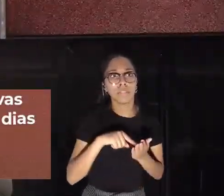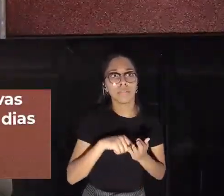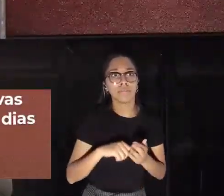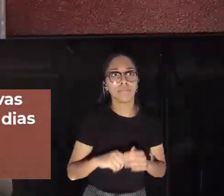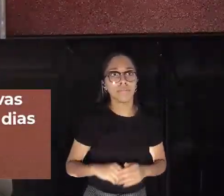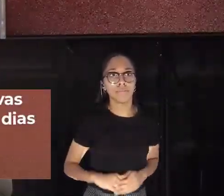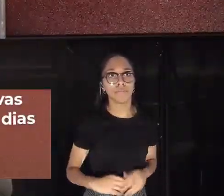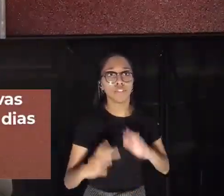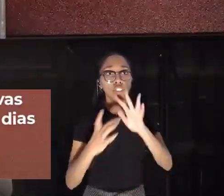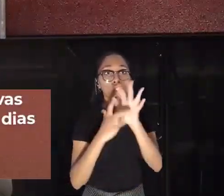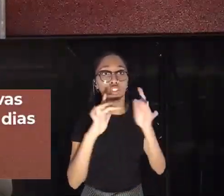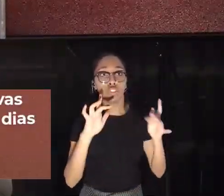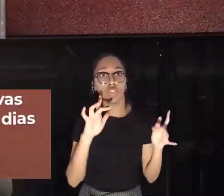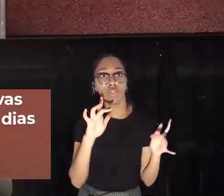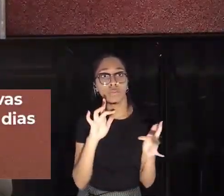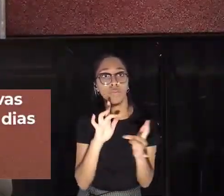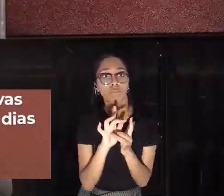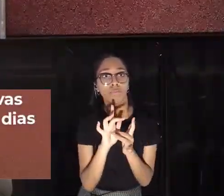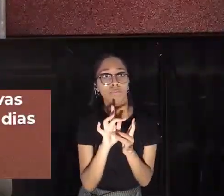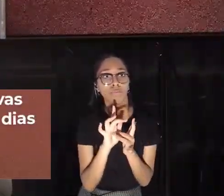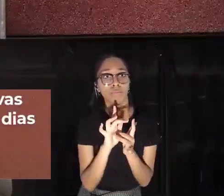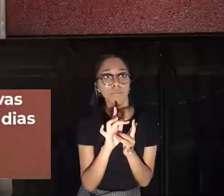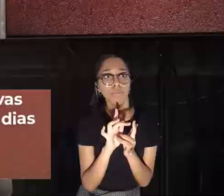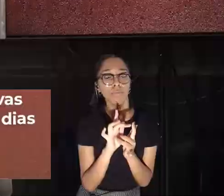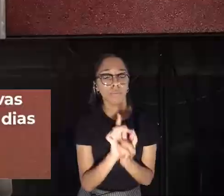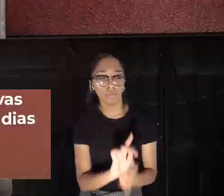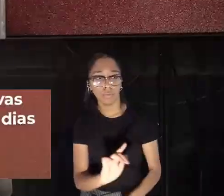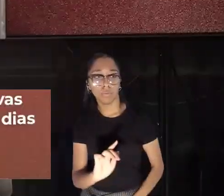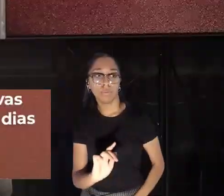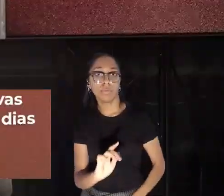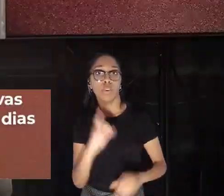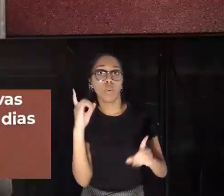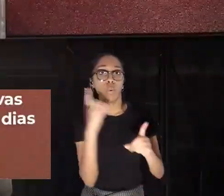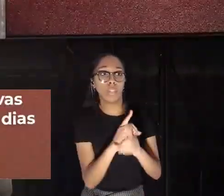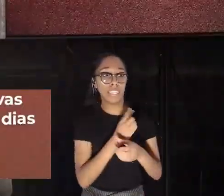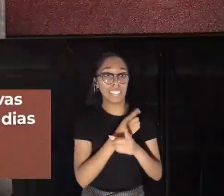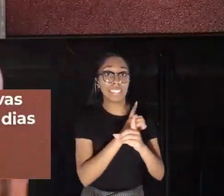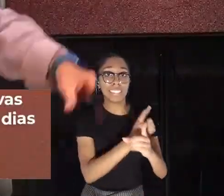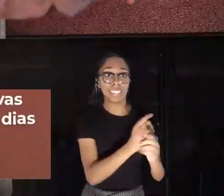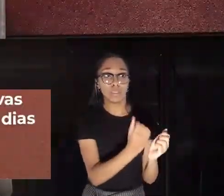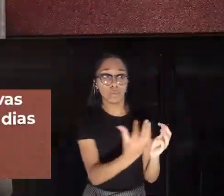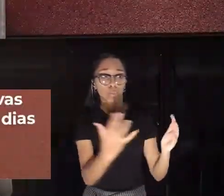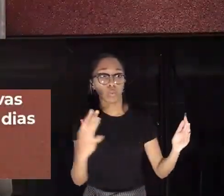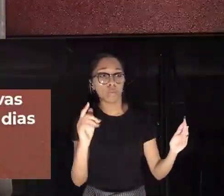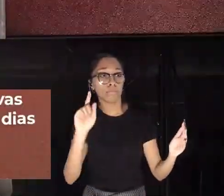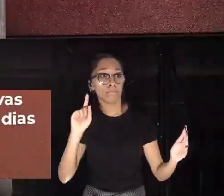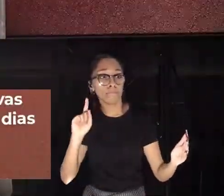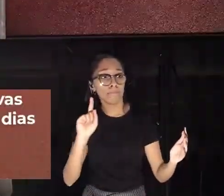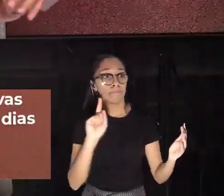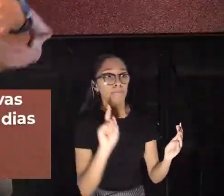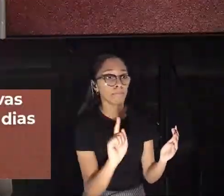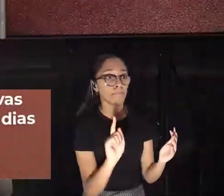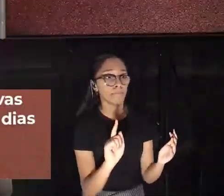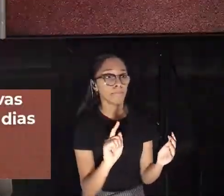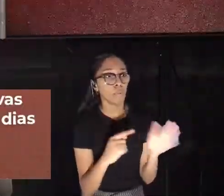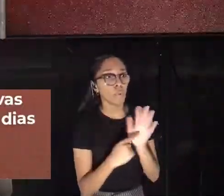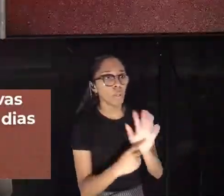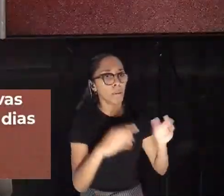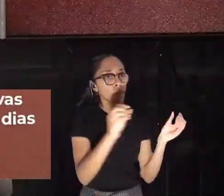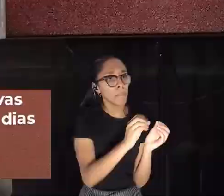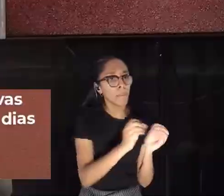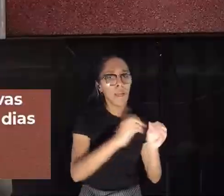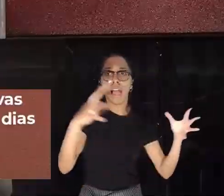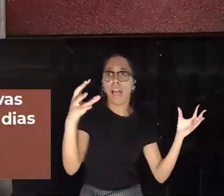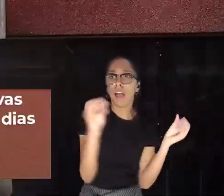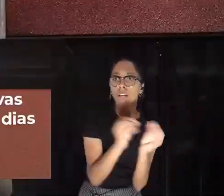Jesus apresentou-se a eles e deu-lhes muitas provas indiscutíveis que estava vivo. Apareceu-lhes por um período de 40